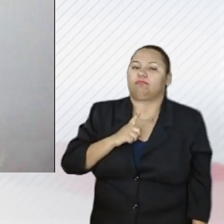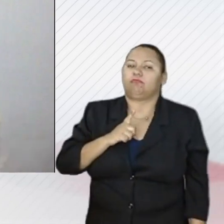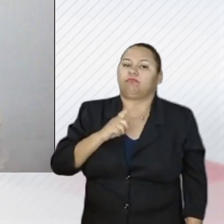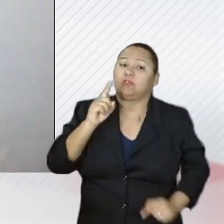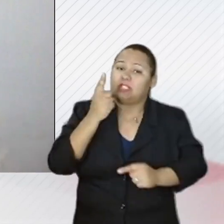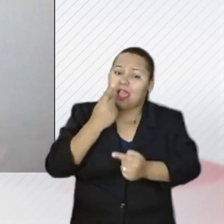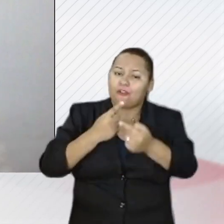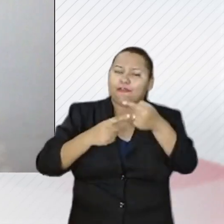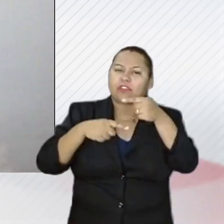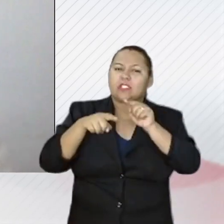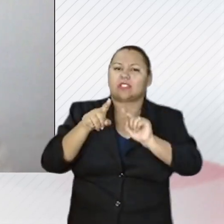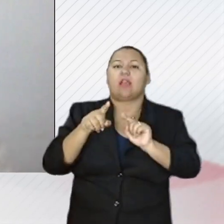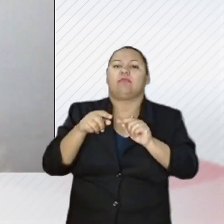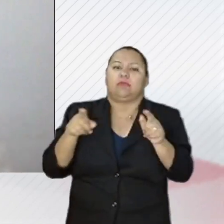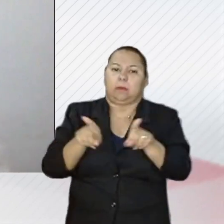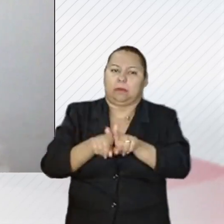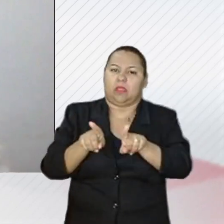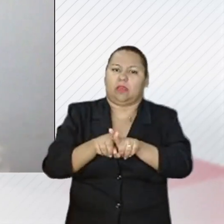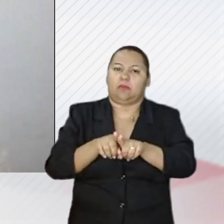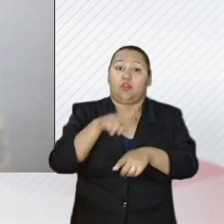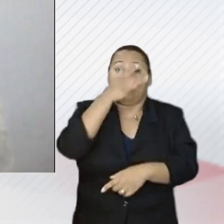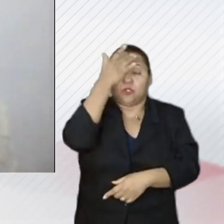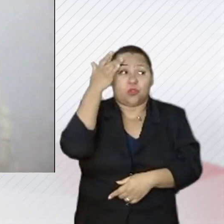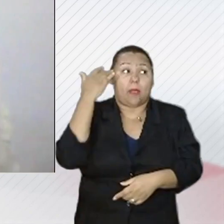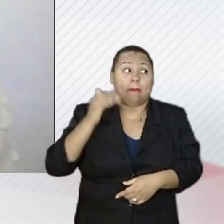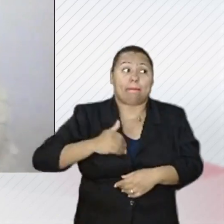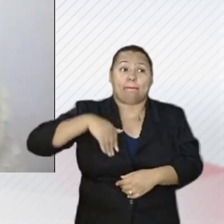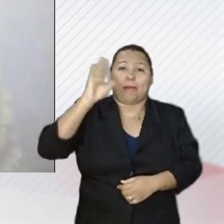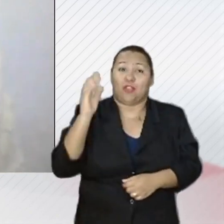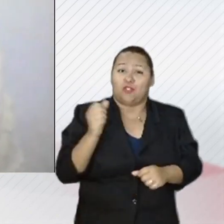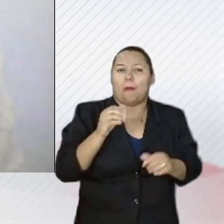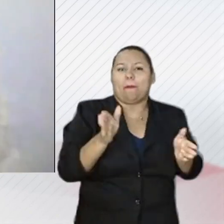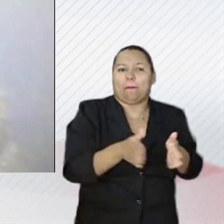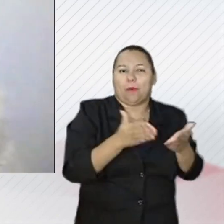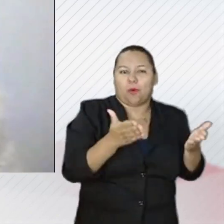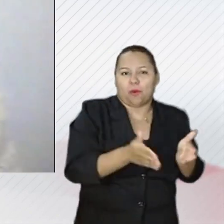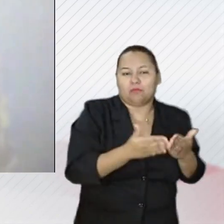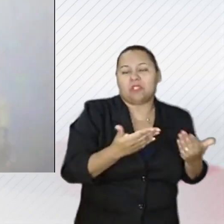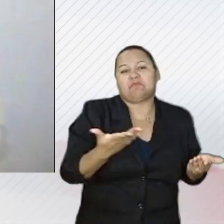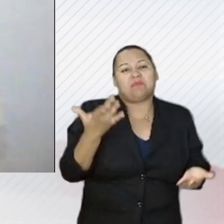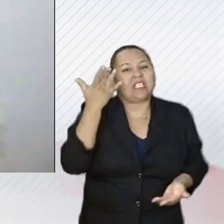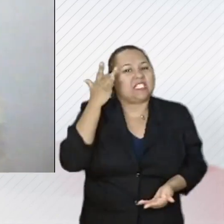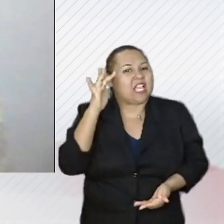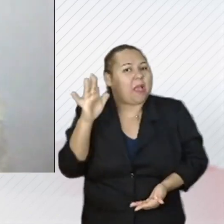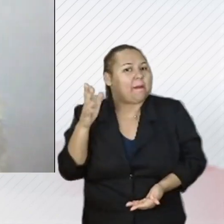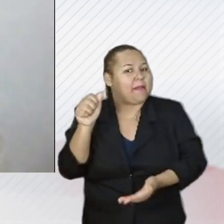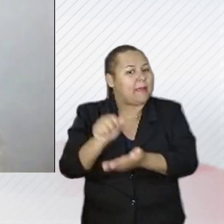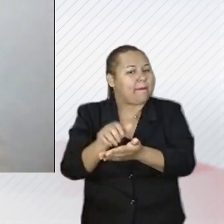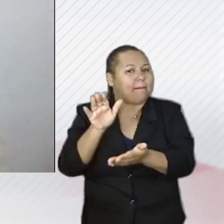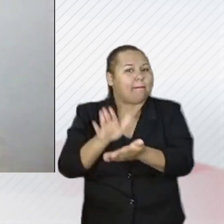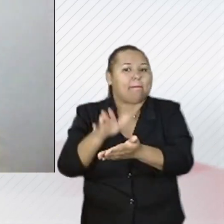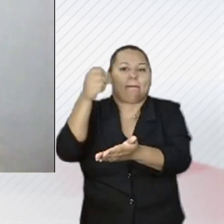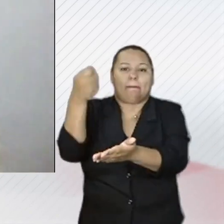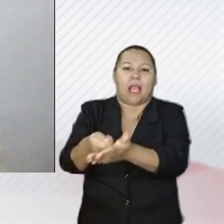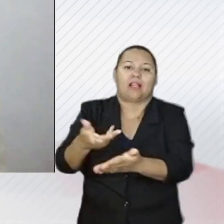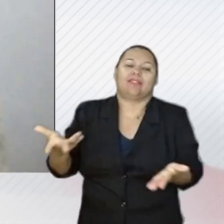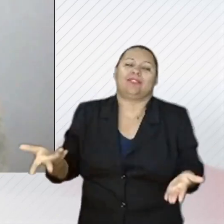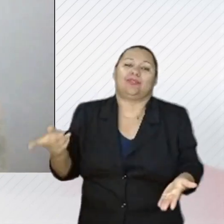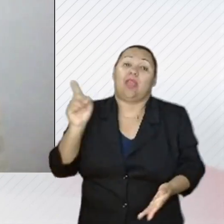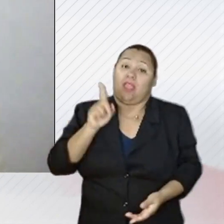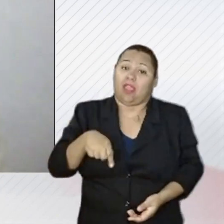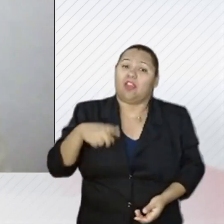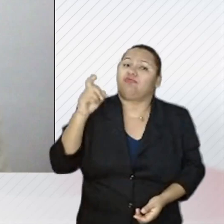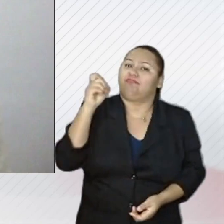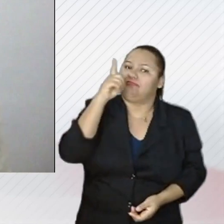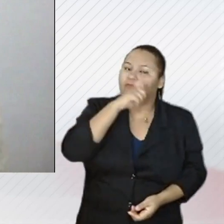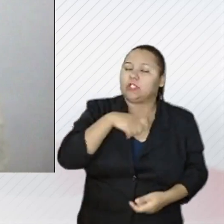tu colocava, né, as pessoas mais pobres hoje, elas pagam sem escolhas, e sem saber e sem compreender que estão pagando, né. Então a gente tem uma primeira